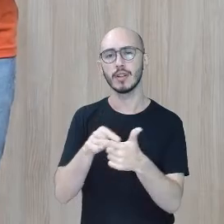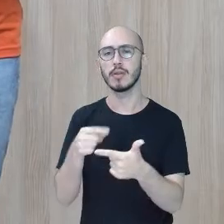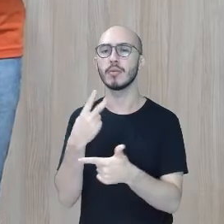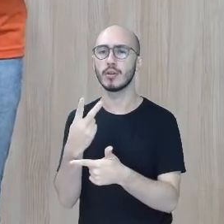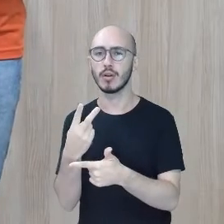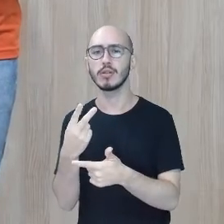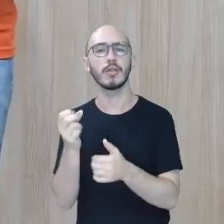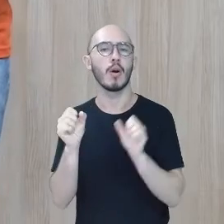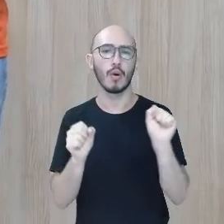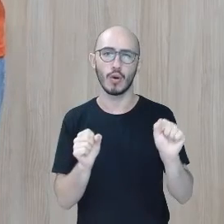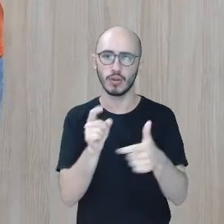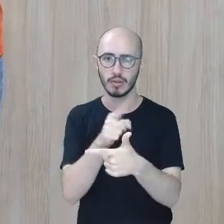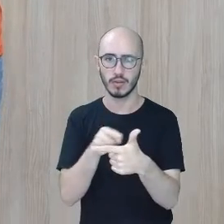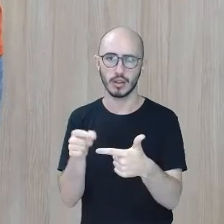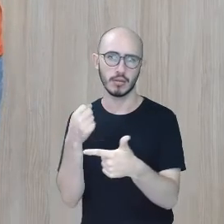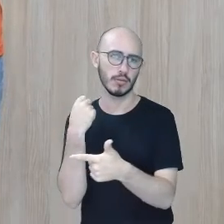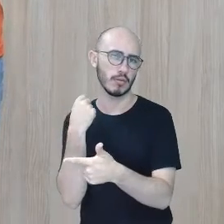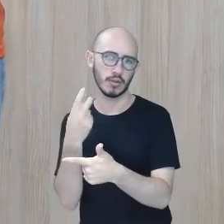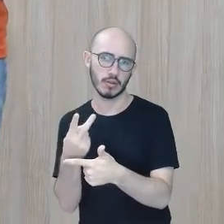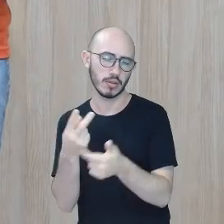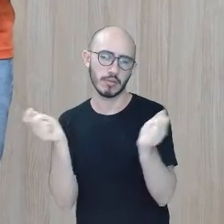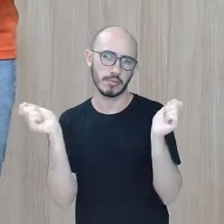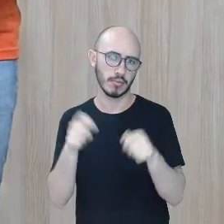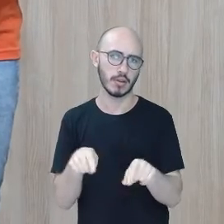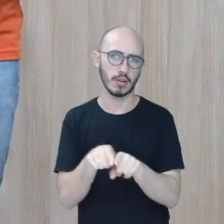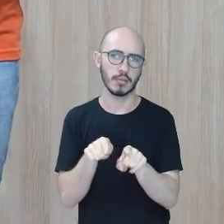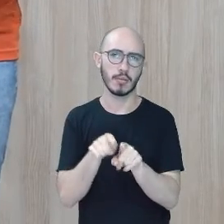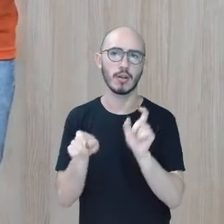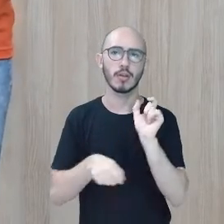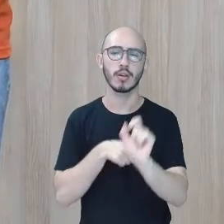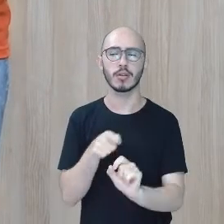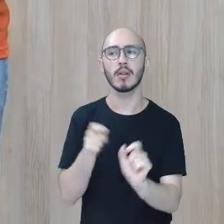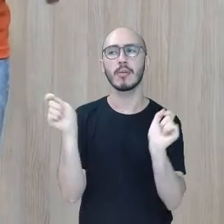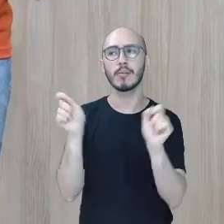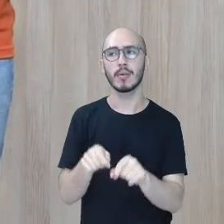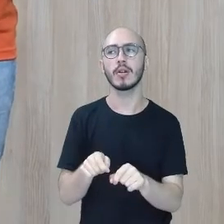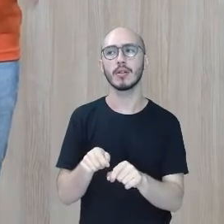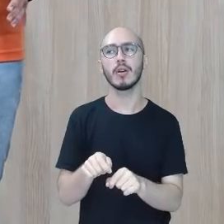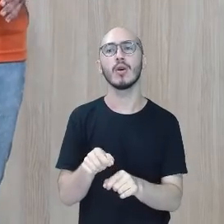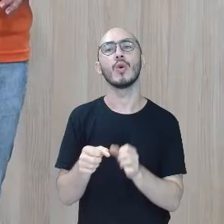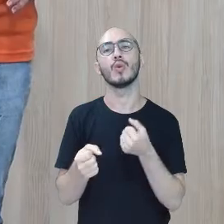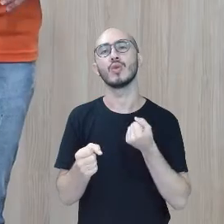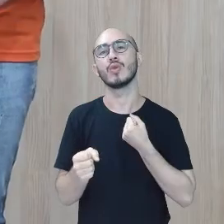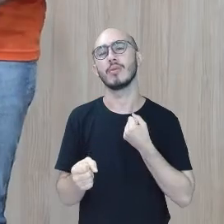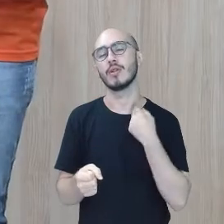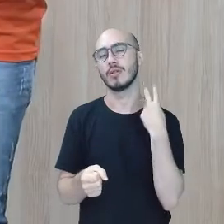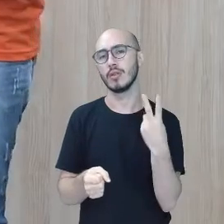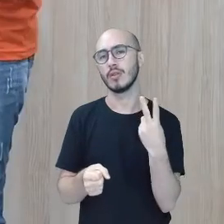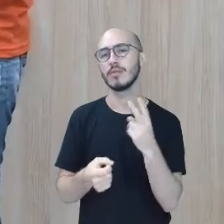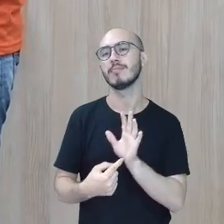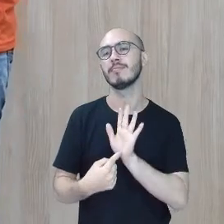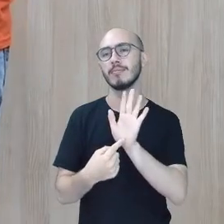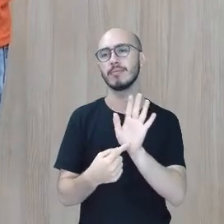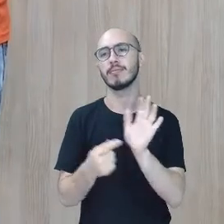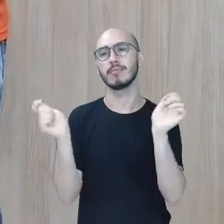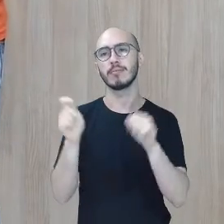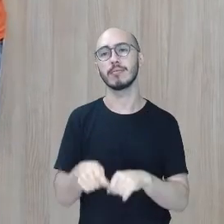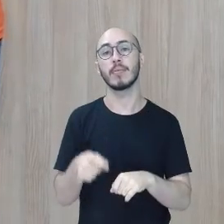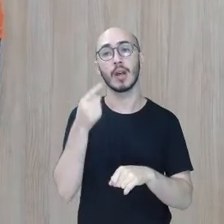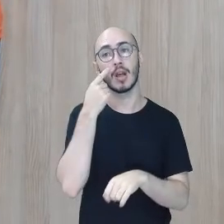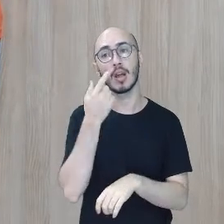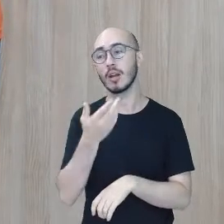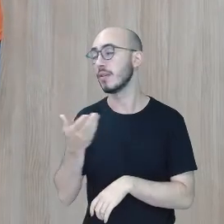dá para dividir também o 8 por 2. Então, nesse caso, eu posso colocar o 2 em evidência, tá bom? Então, vamos prosseguindo